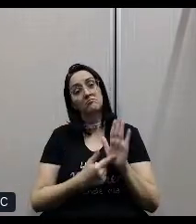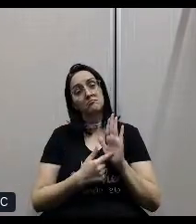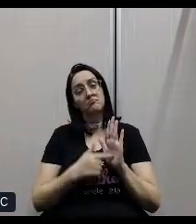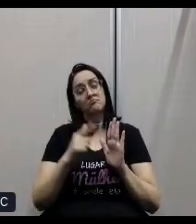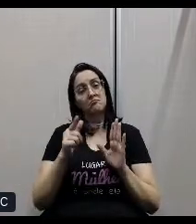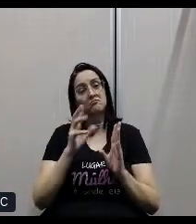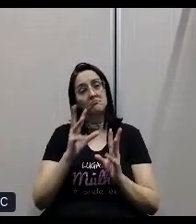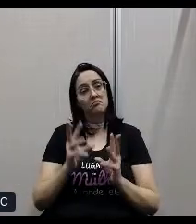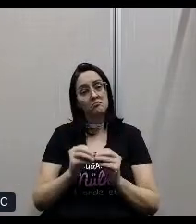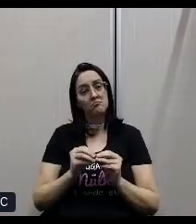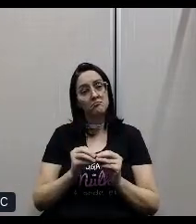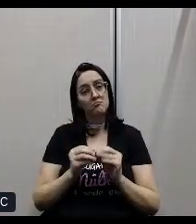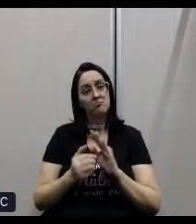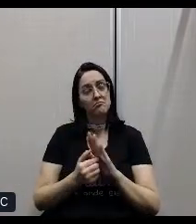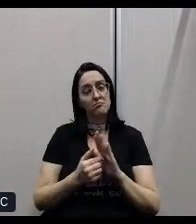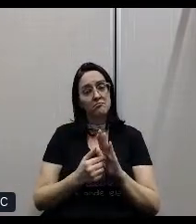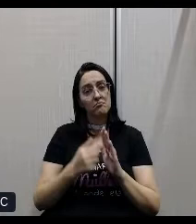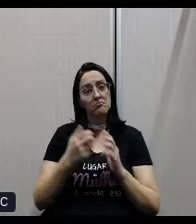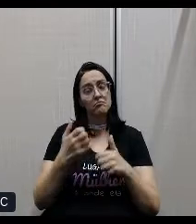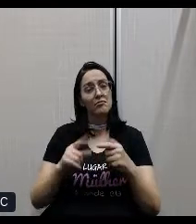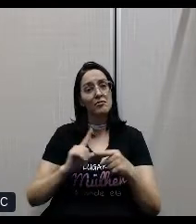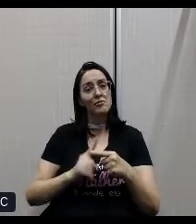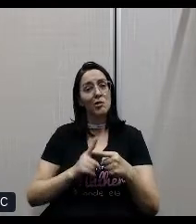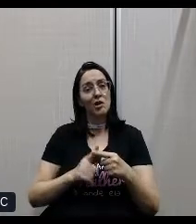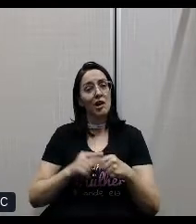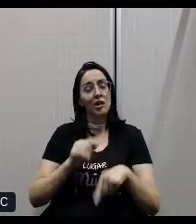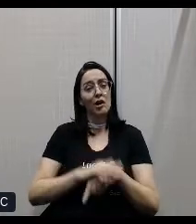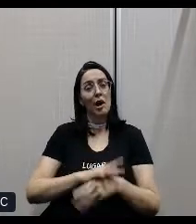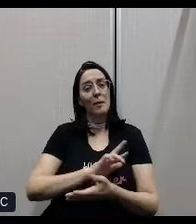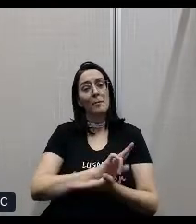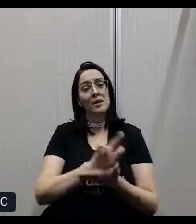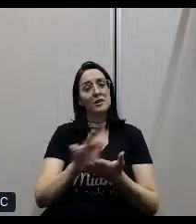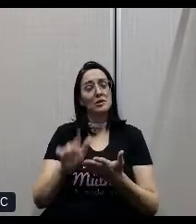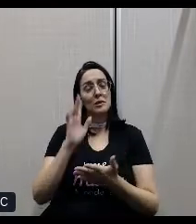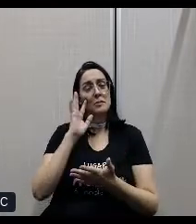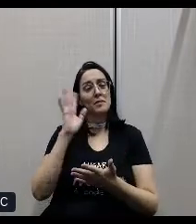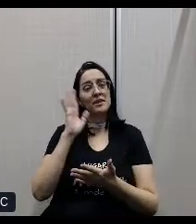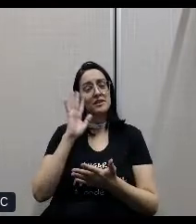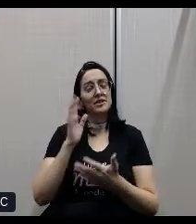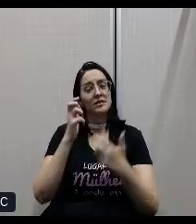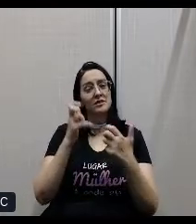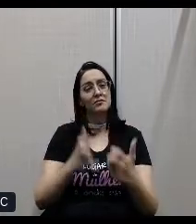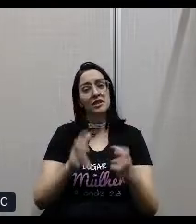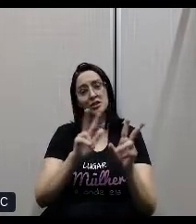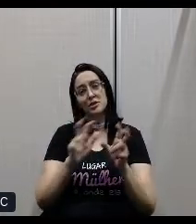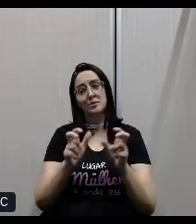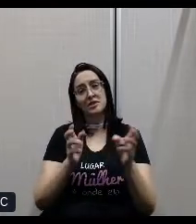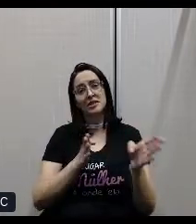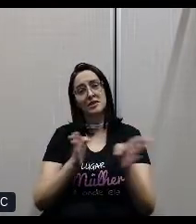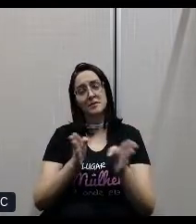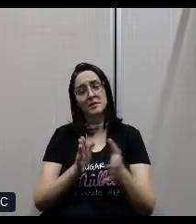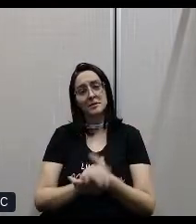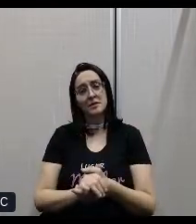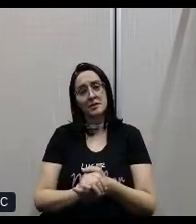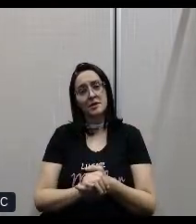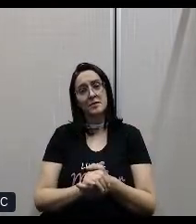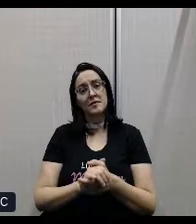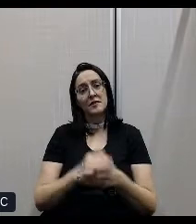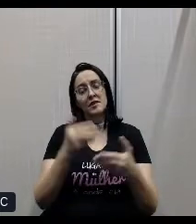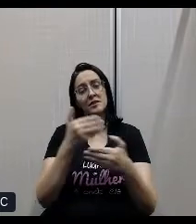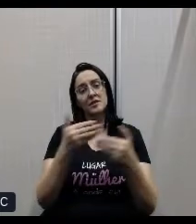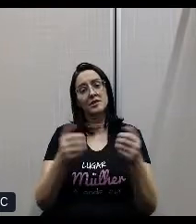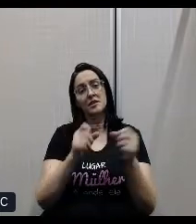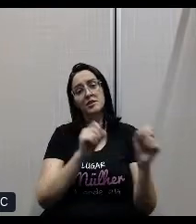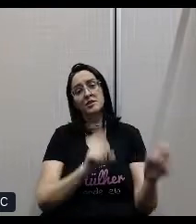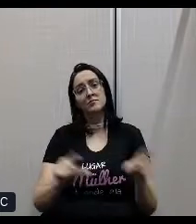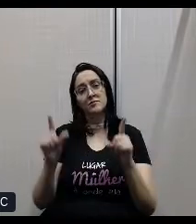ele deixa essa indagação, né? O porquê, o que é que faz as pessoas pensarem ou falarem sobre acessibilidade, né? No próximo slide, o título Onde